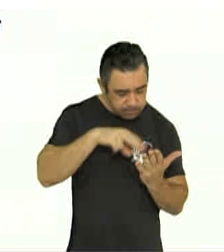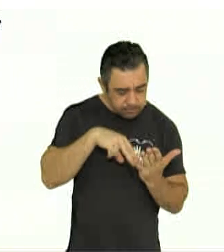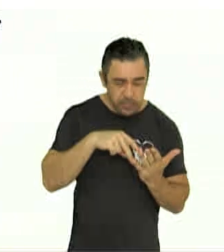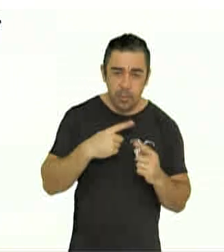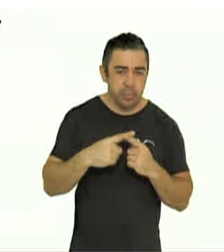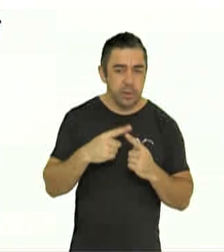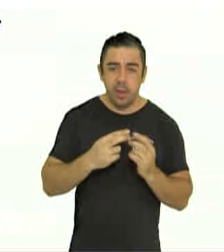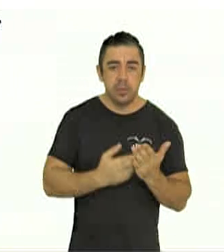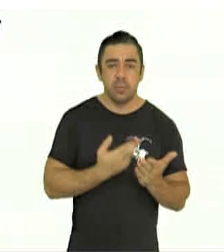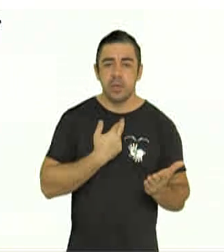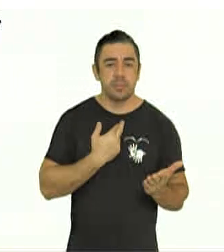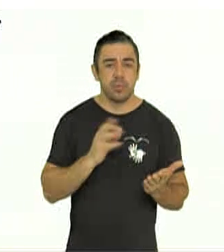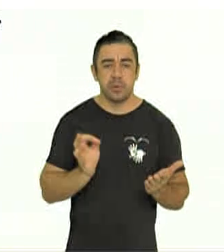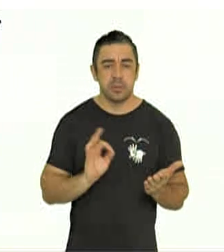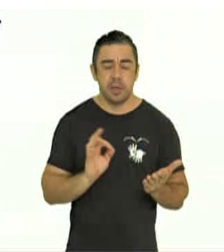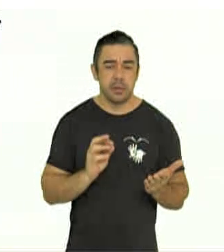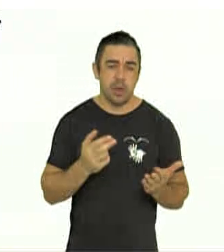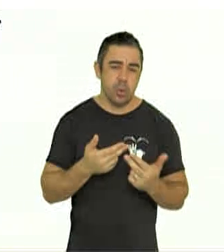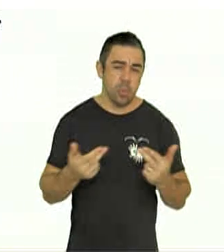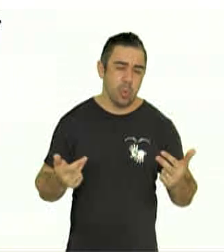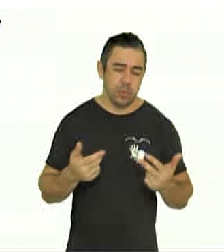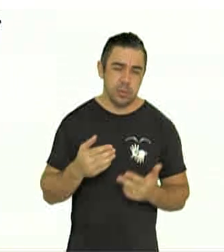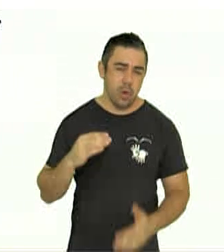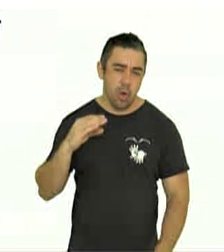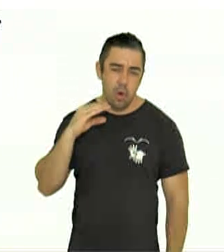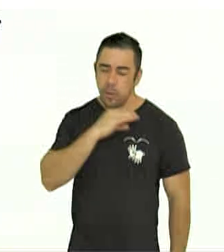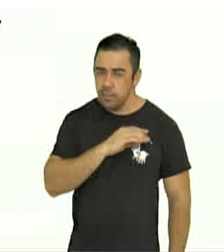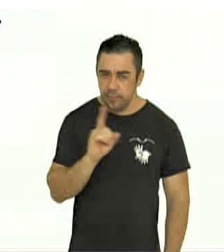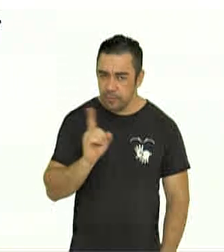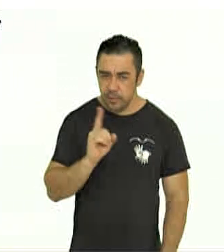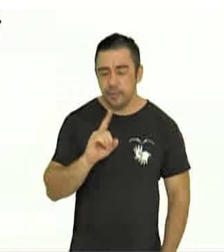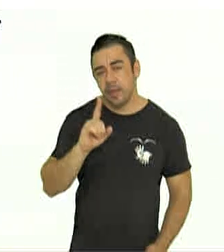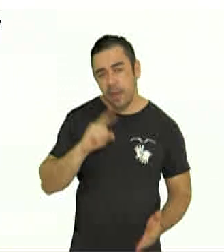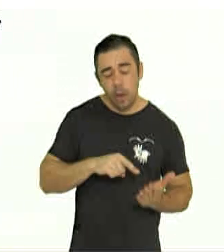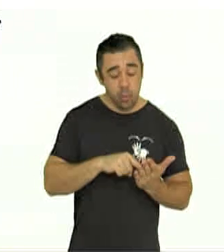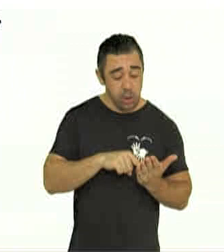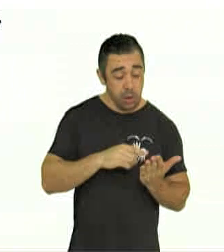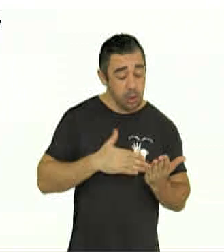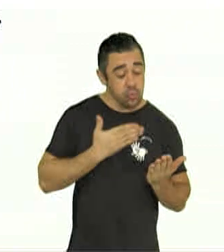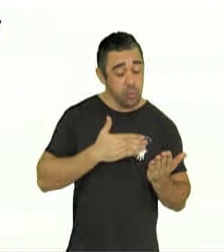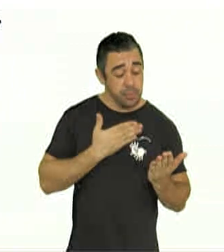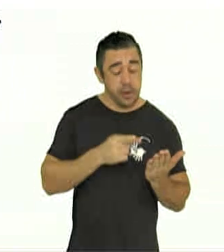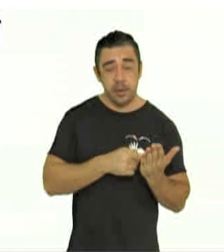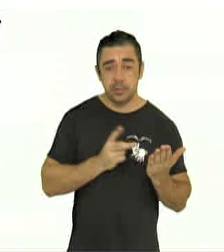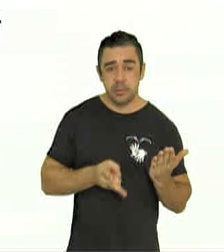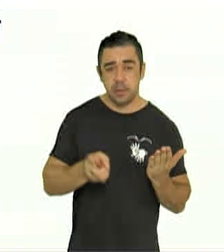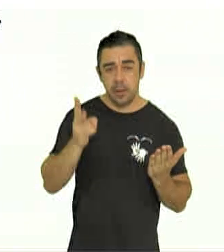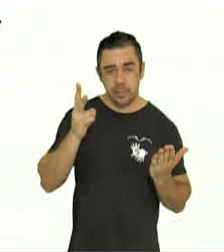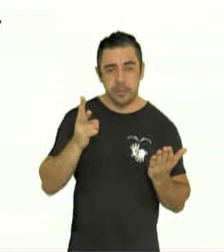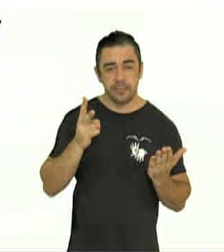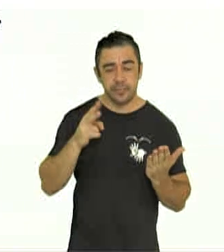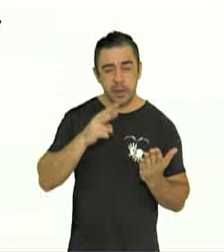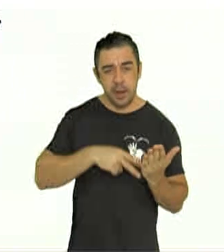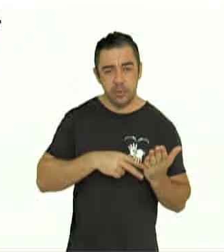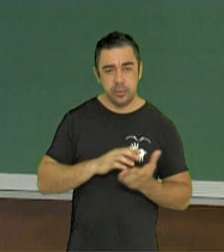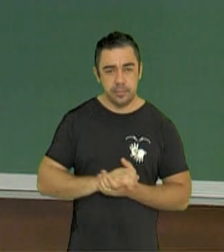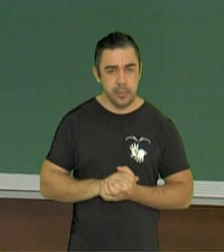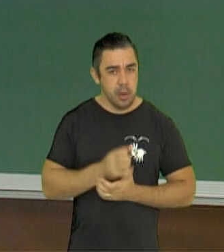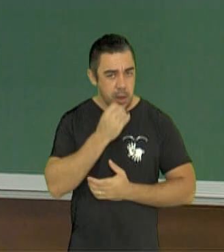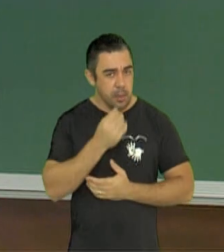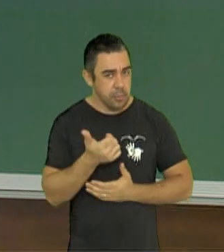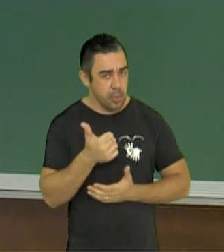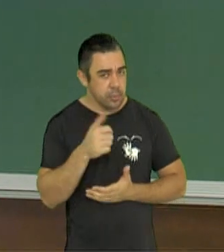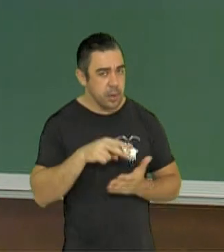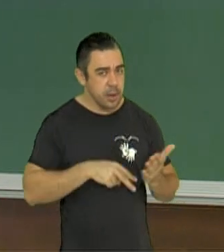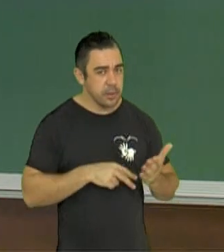fornecer respostas e soluções óbvias. Pelo contrário, a surpresa é uma constante durante a leitura. Vale a pena